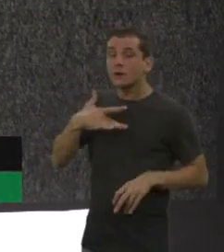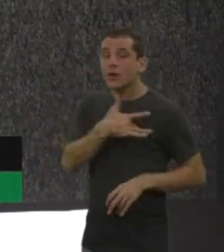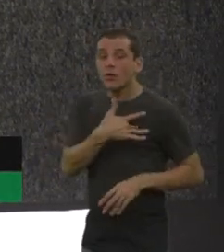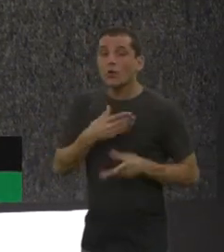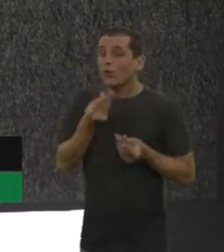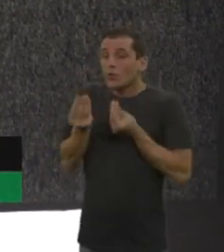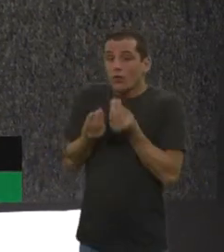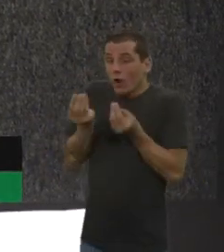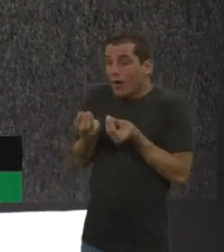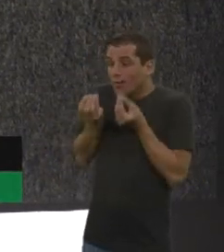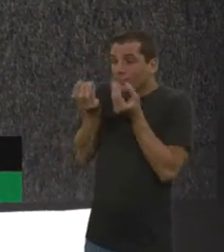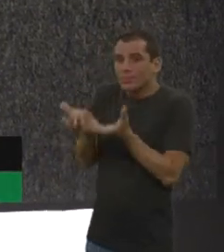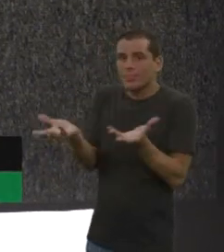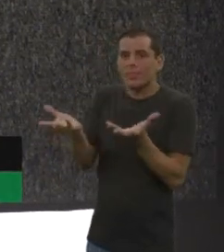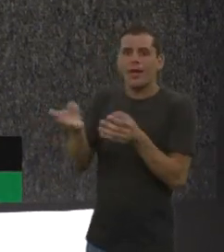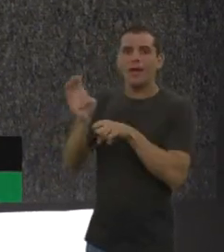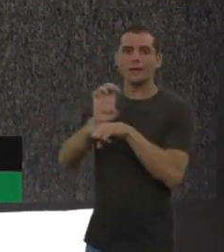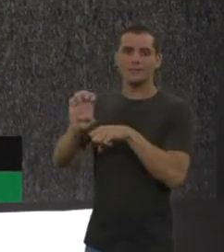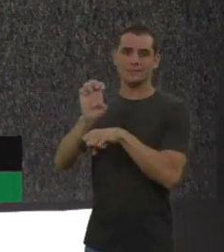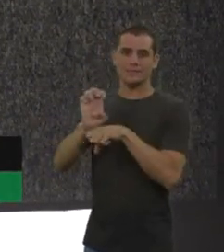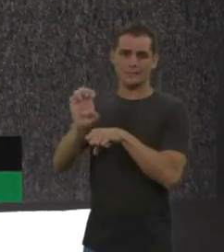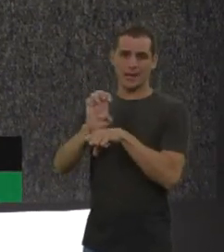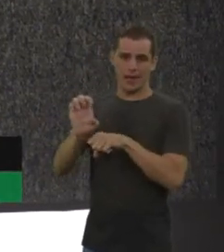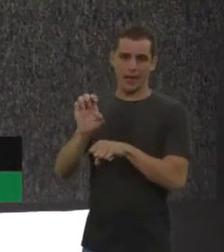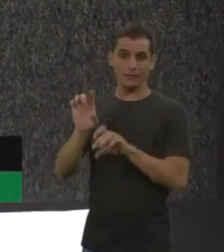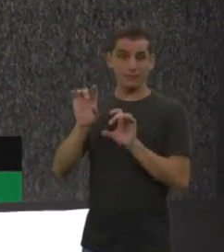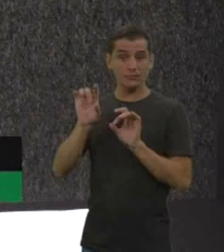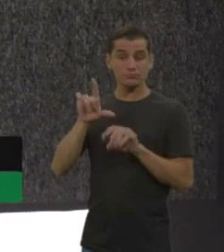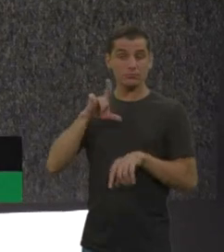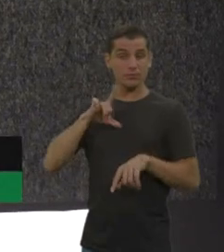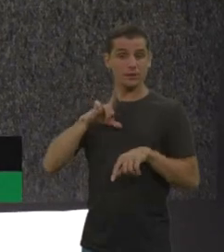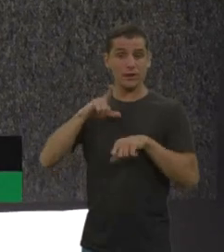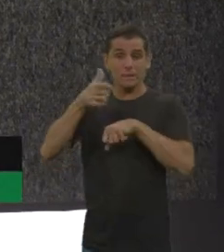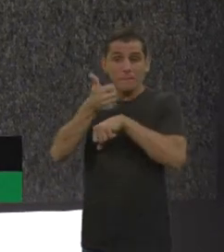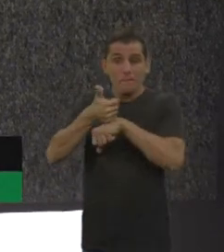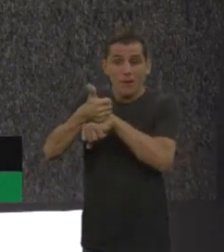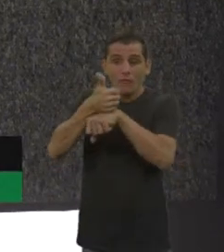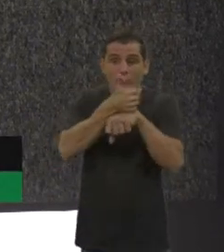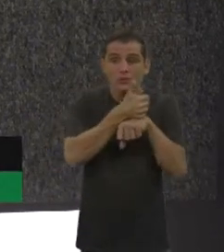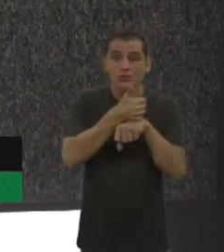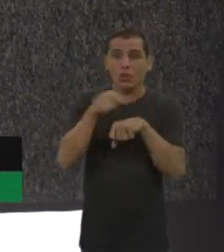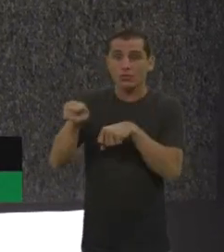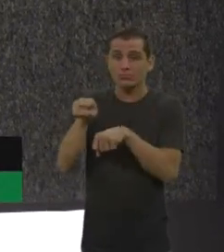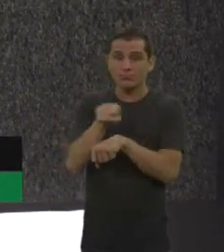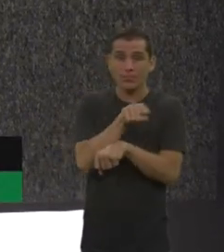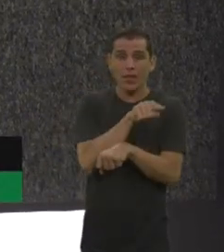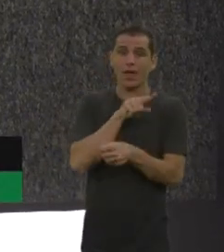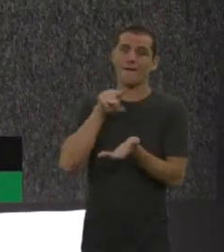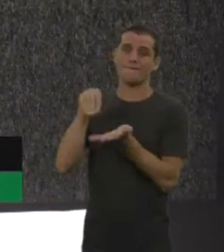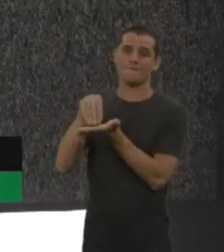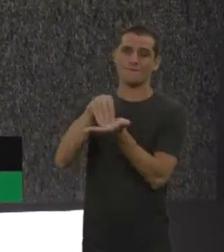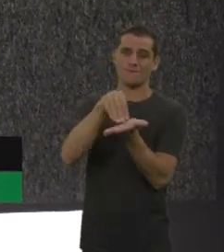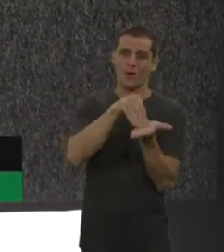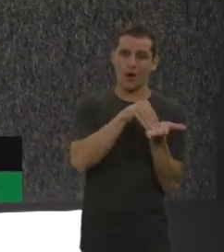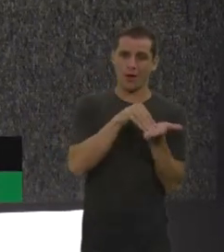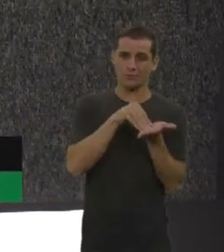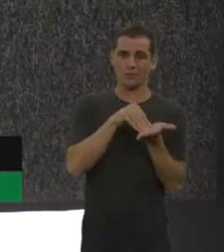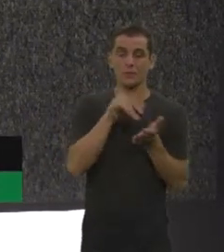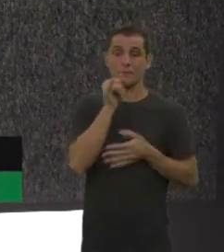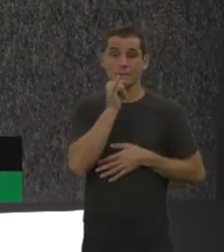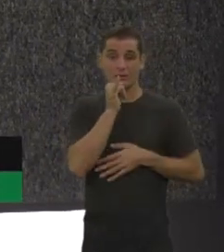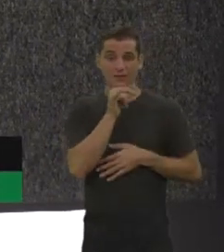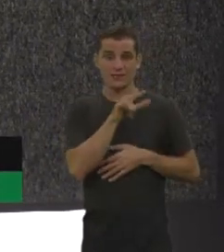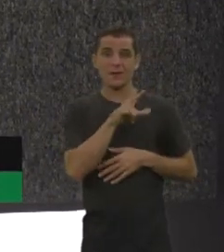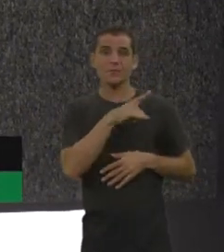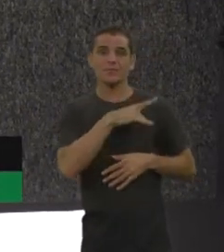Estado com algumas especialidades que faltam. Uma delas, eu disse, é a inauguração do tomógrafo na semana passada,